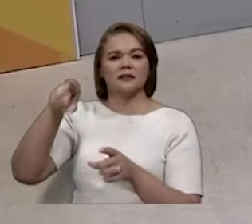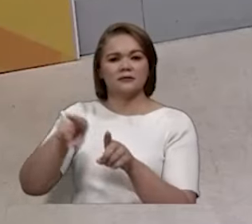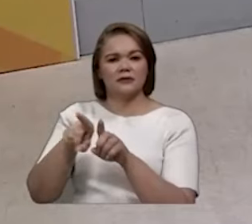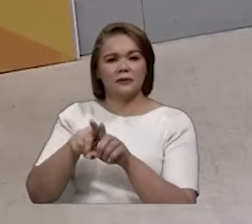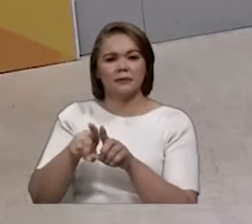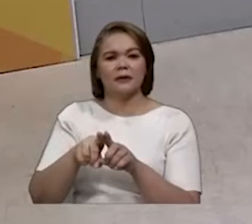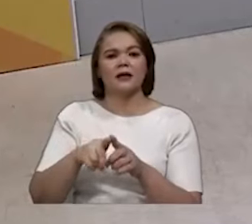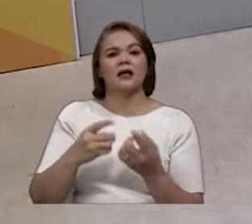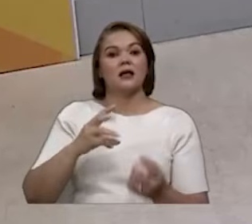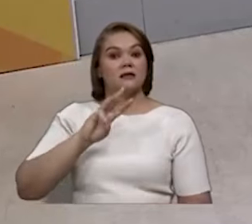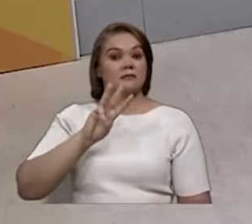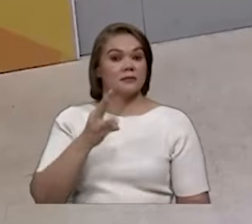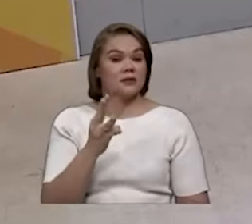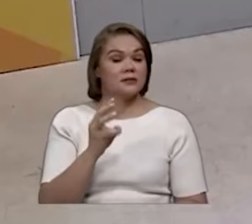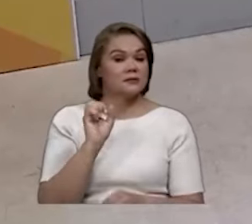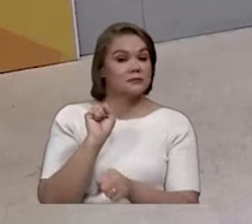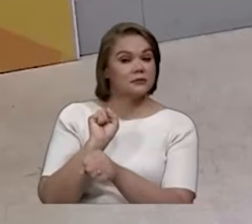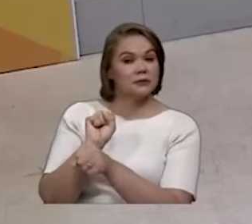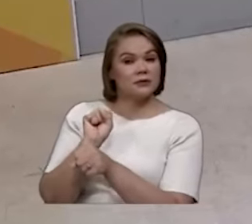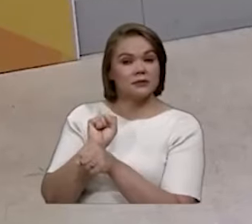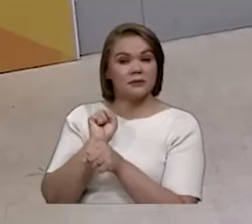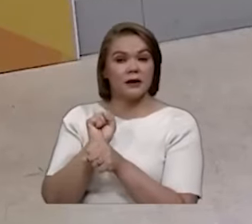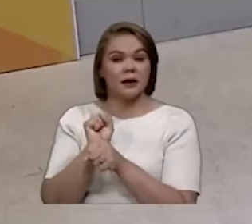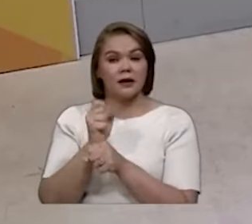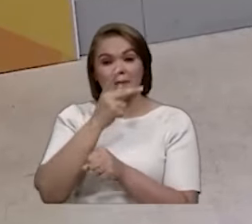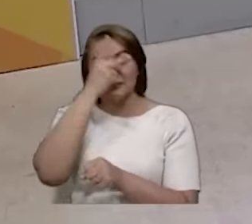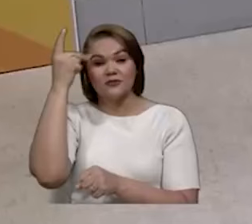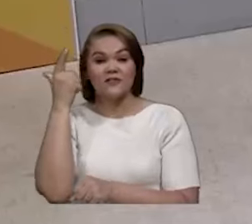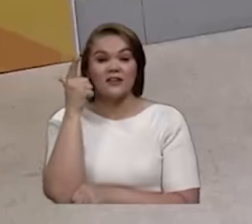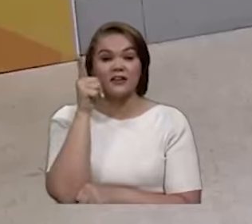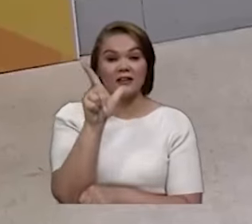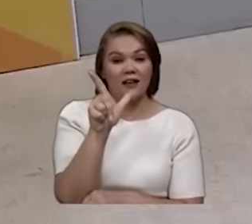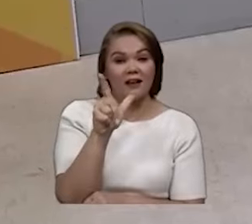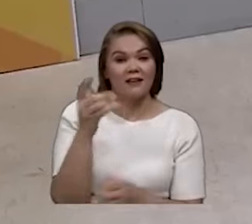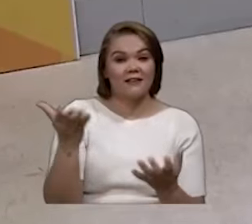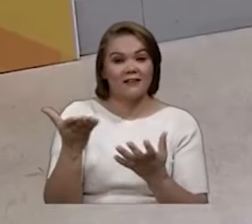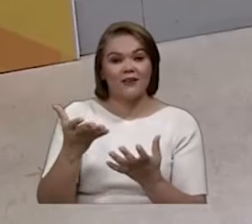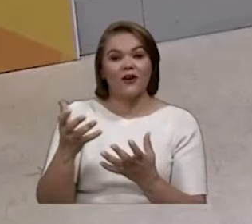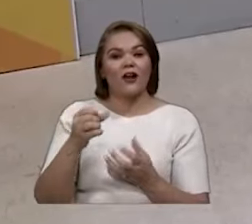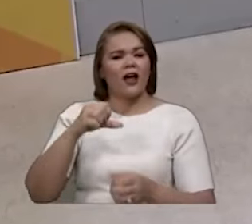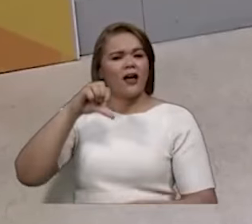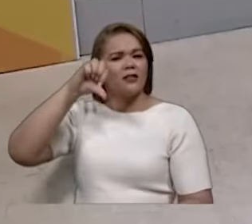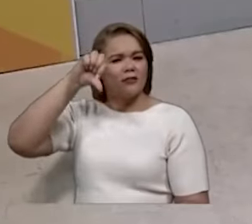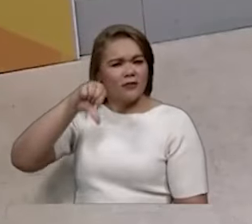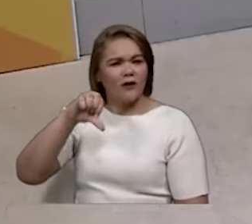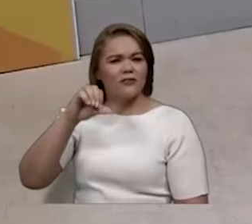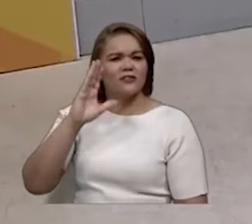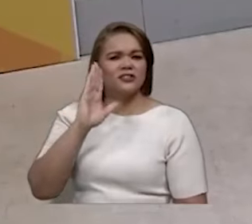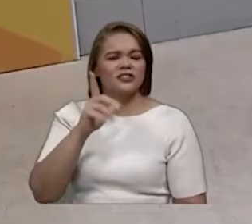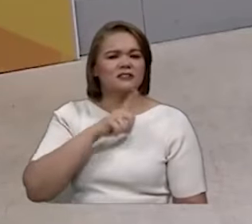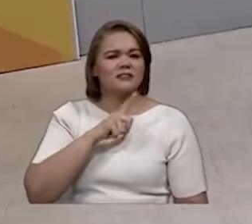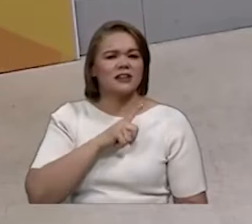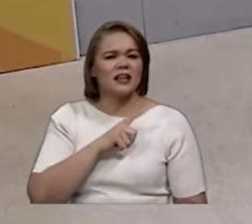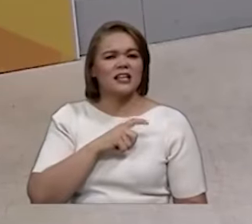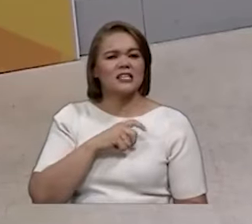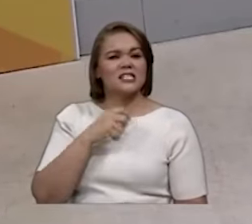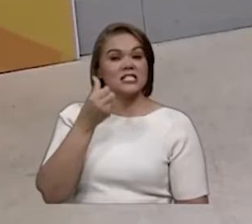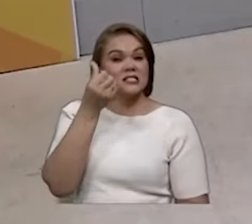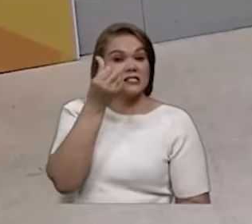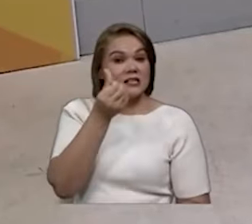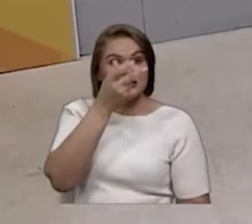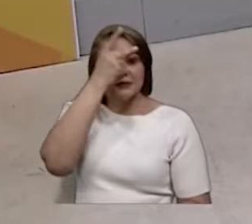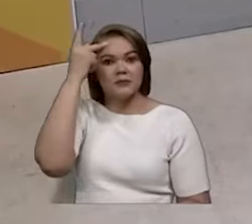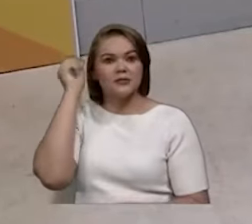3 mil reais estão aí esperando o dono ou dona. E essa bolinha de número 9 já colocou de cara logo 6